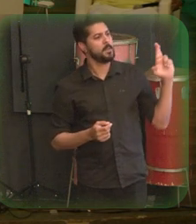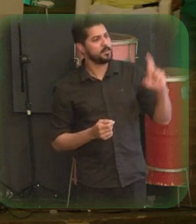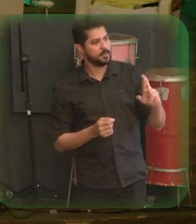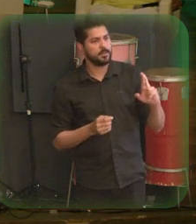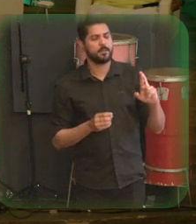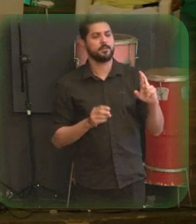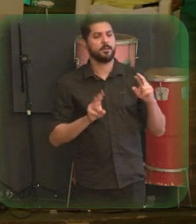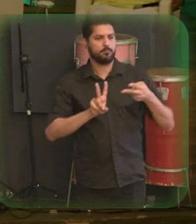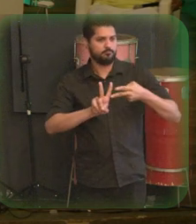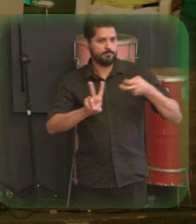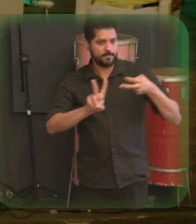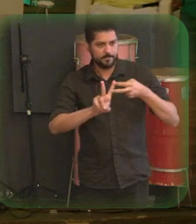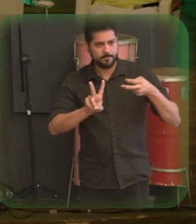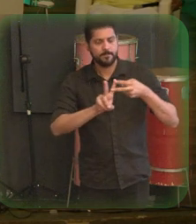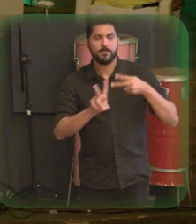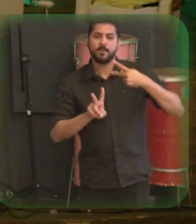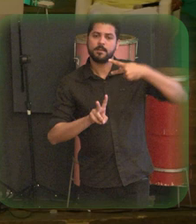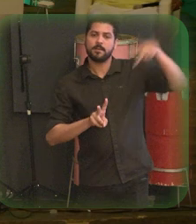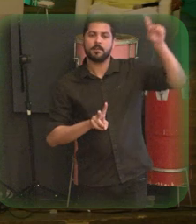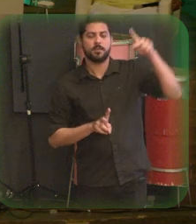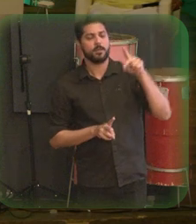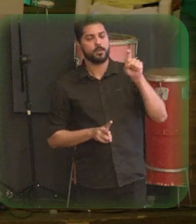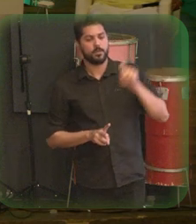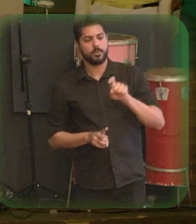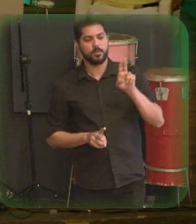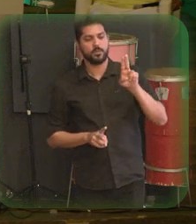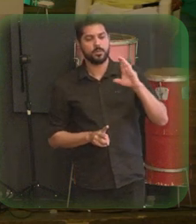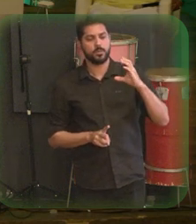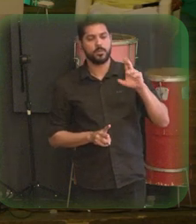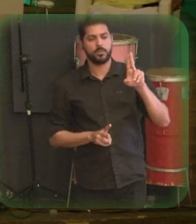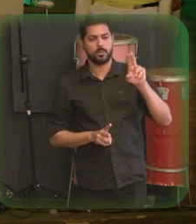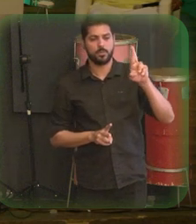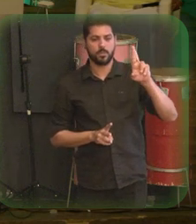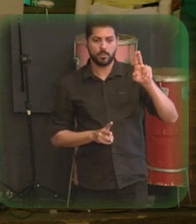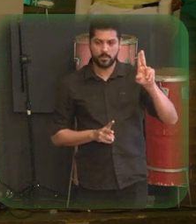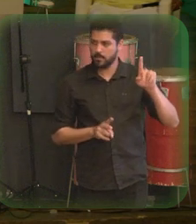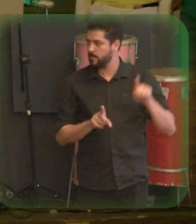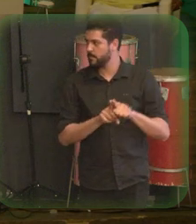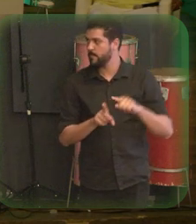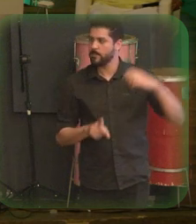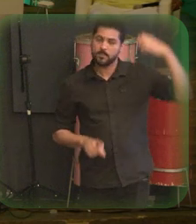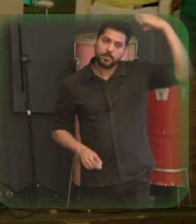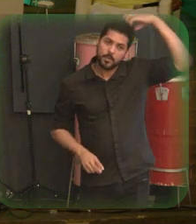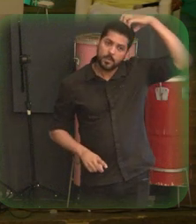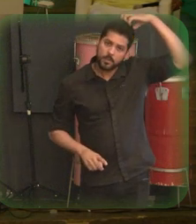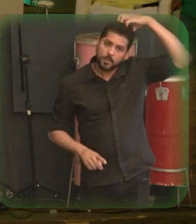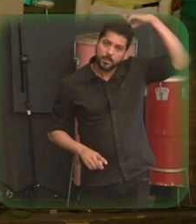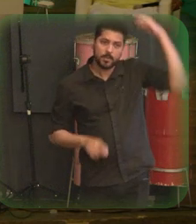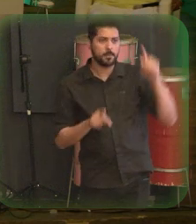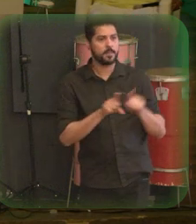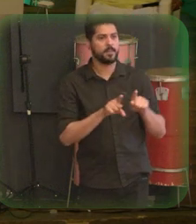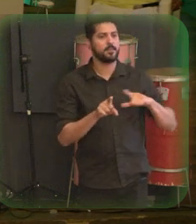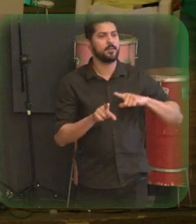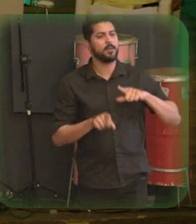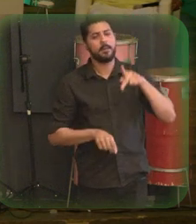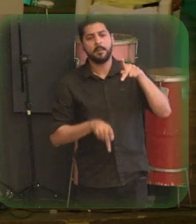Ororubá, temos o Magno Araújo, do Quilombo Mercês, e o Antônio Custódio, da Comissão Pastoral da